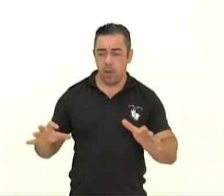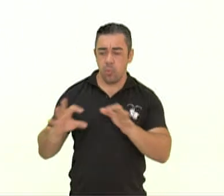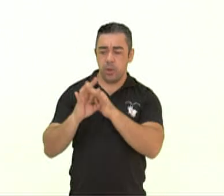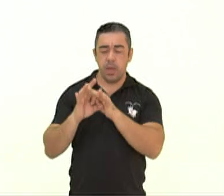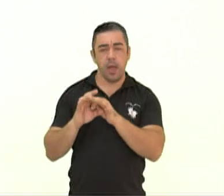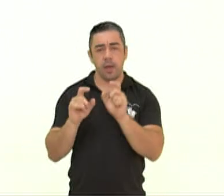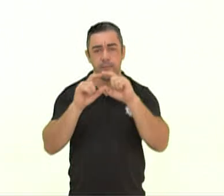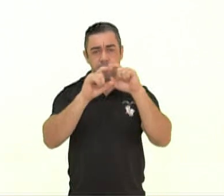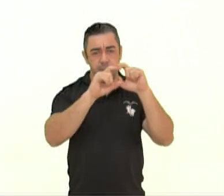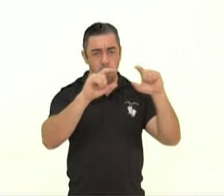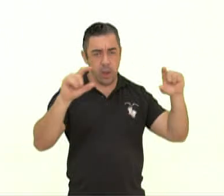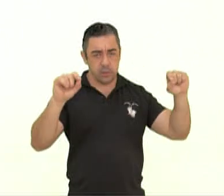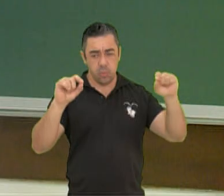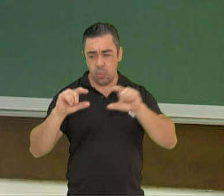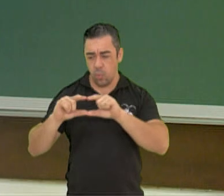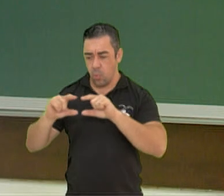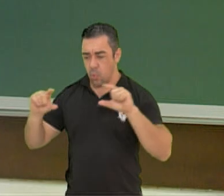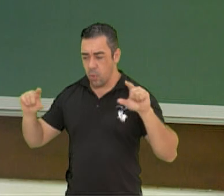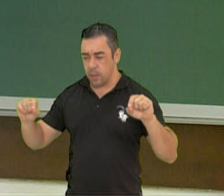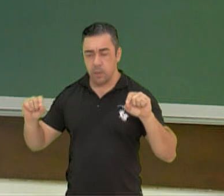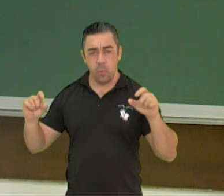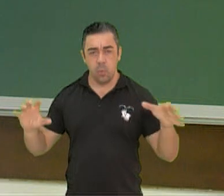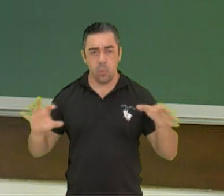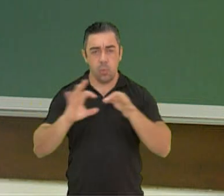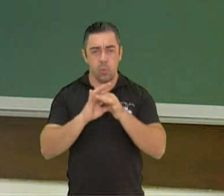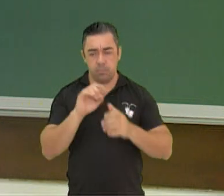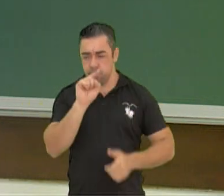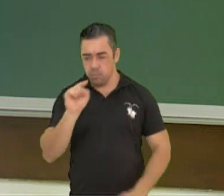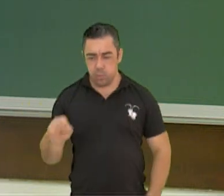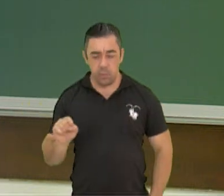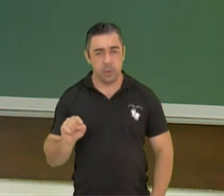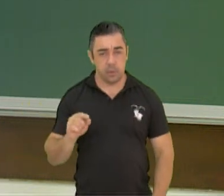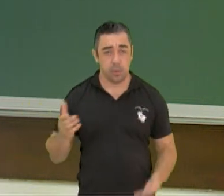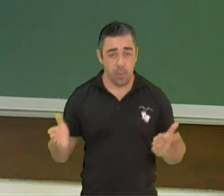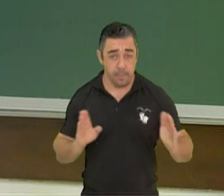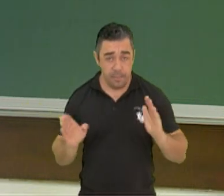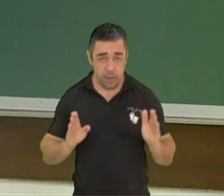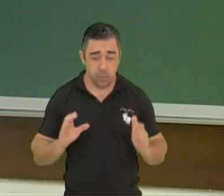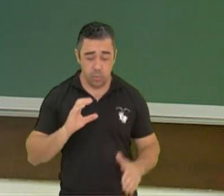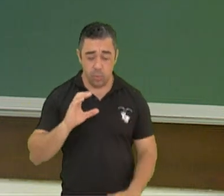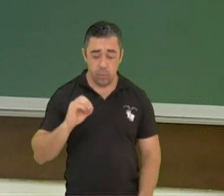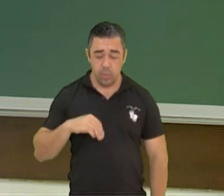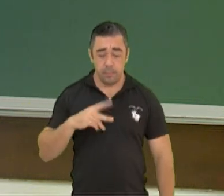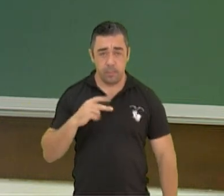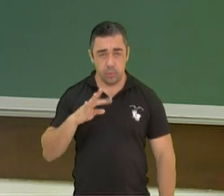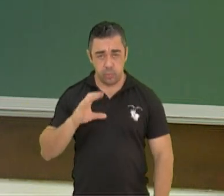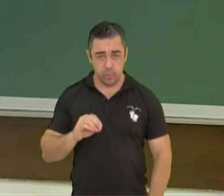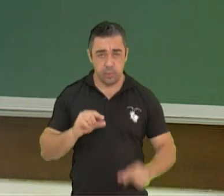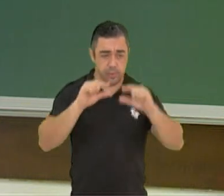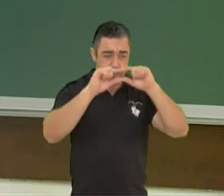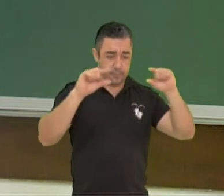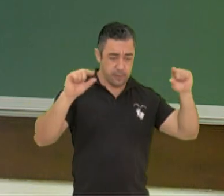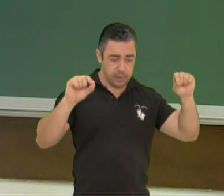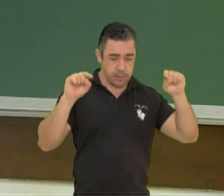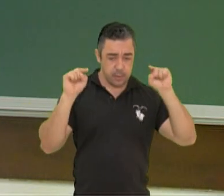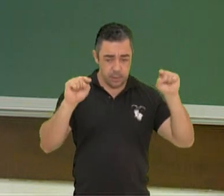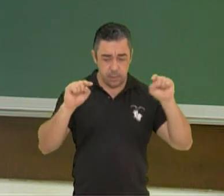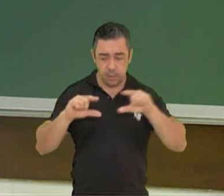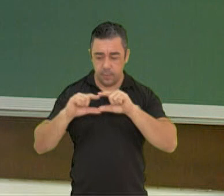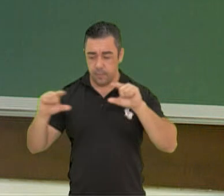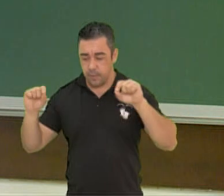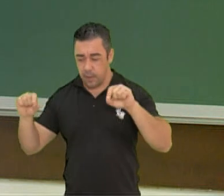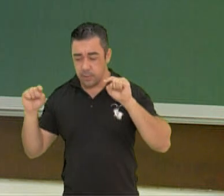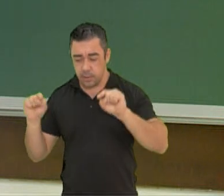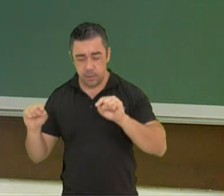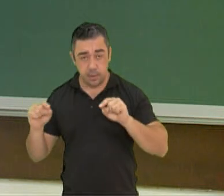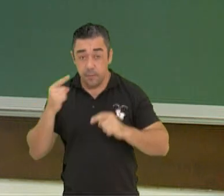as orações. Bom, estamos aqui trabalhando um período composto, não é verdade? Então temos uma oração aqui e outra oração aqui.